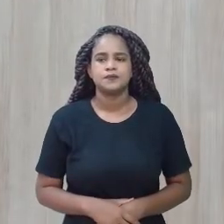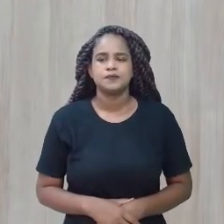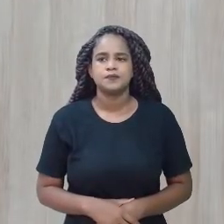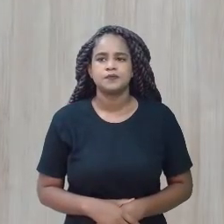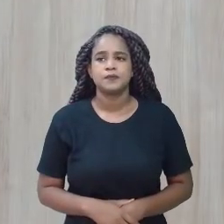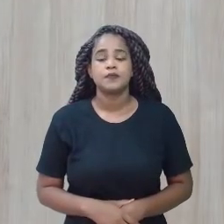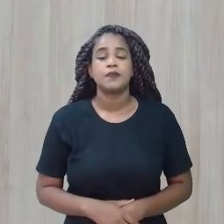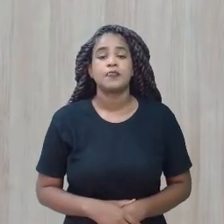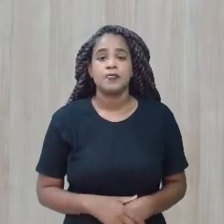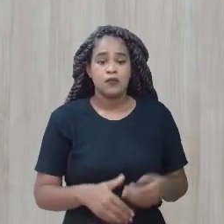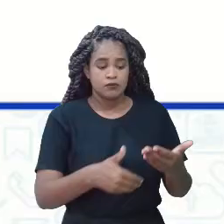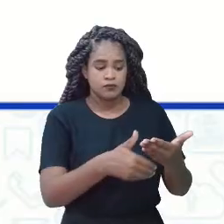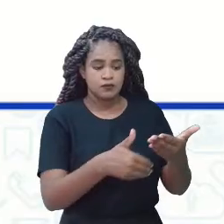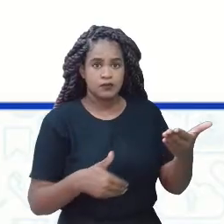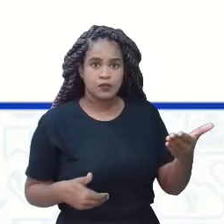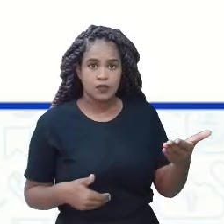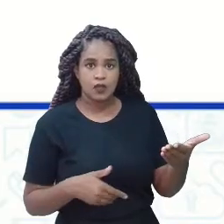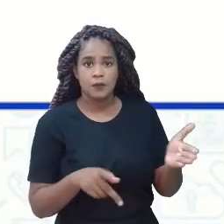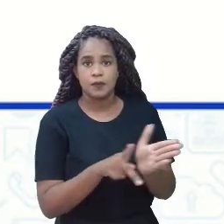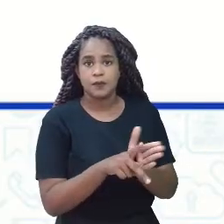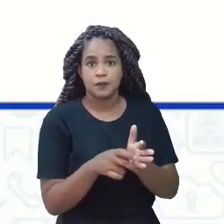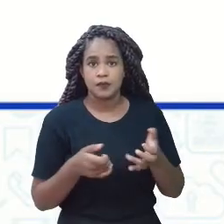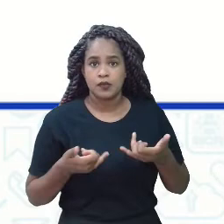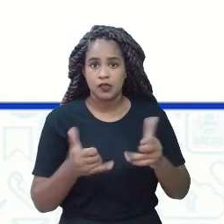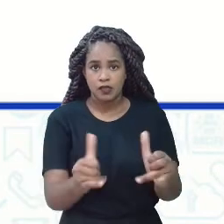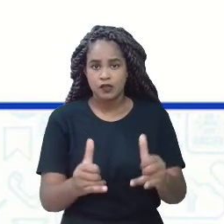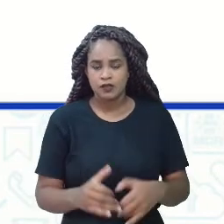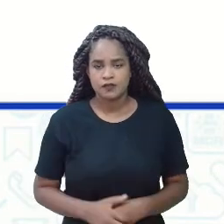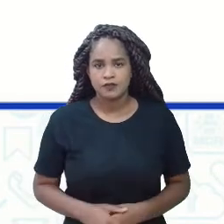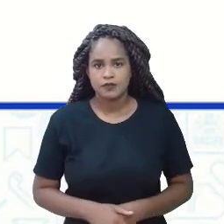A conta de energia, quando